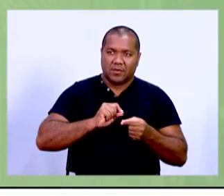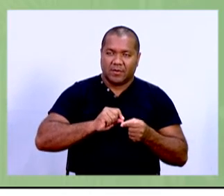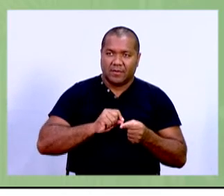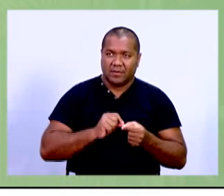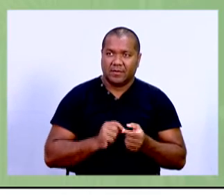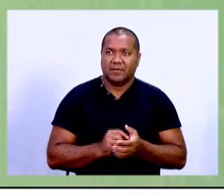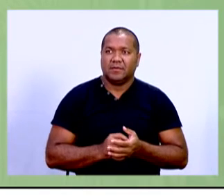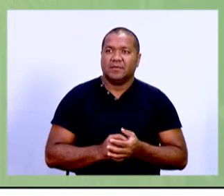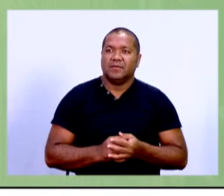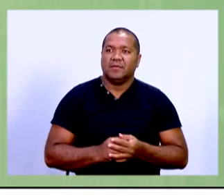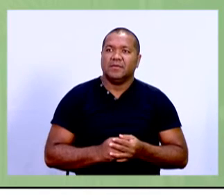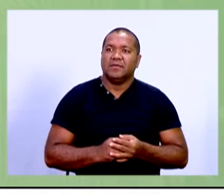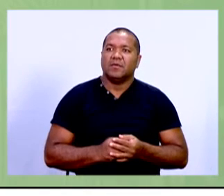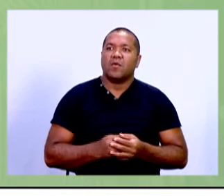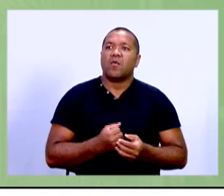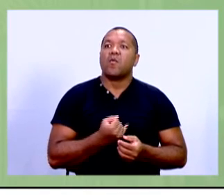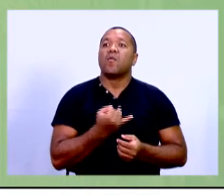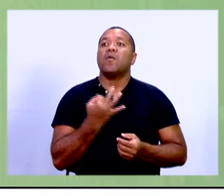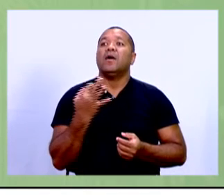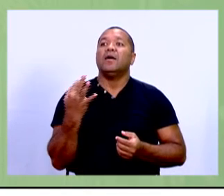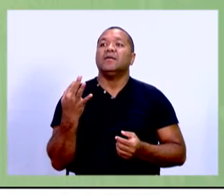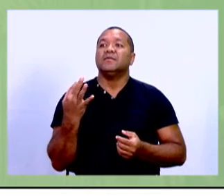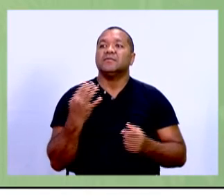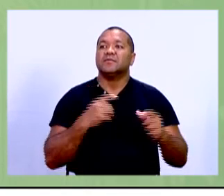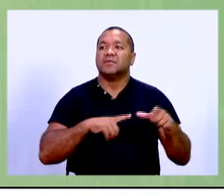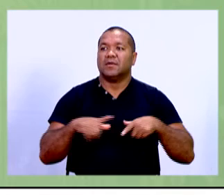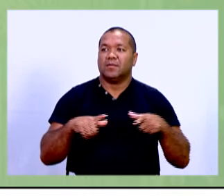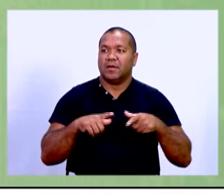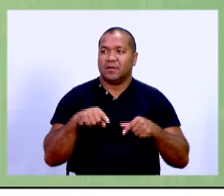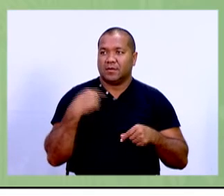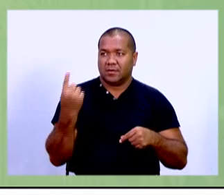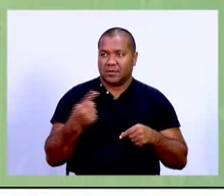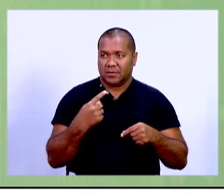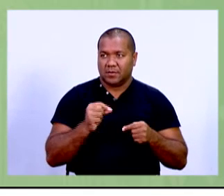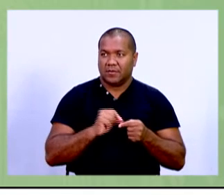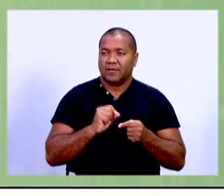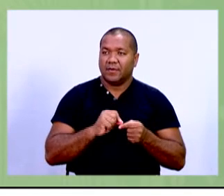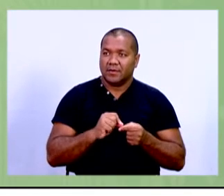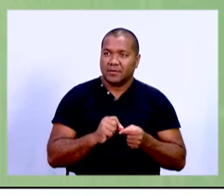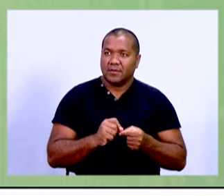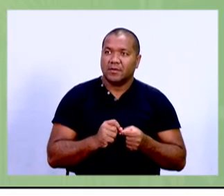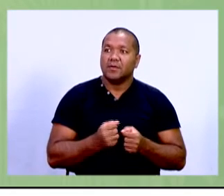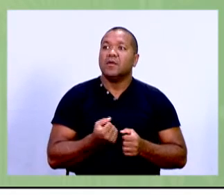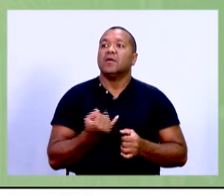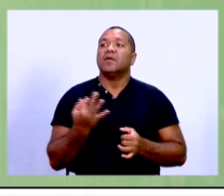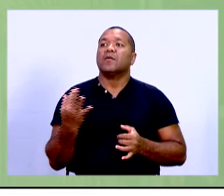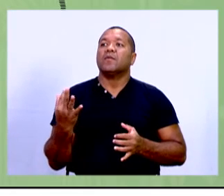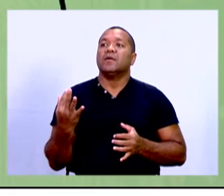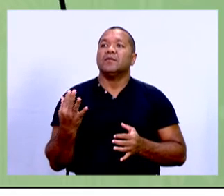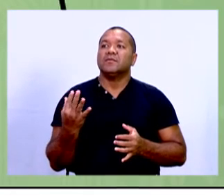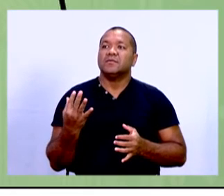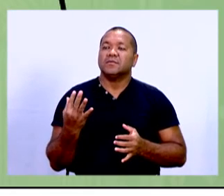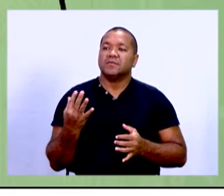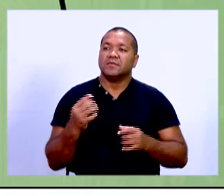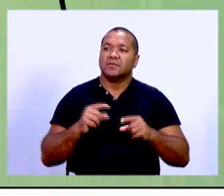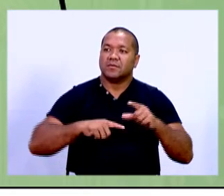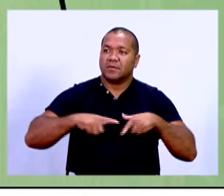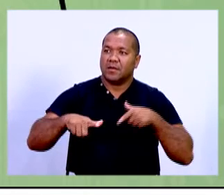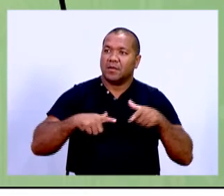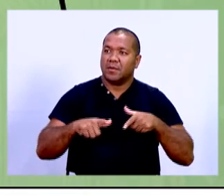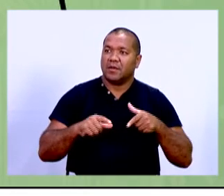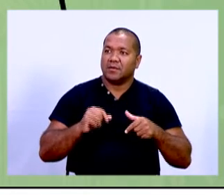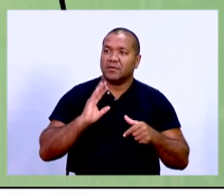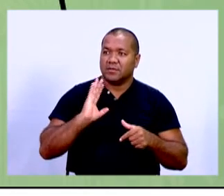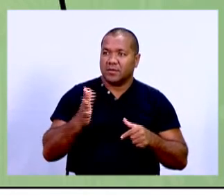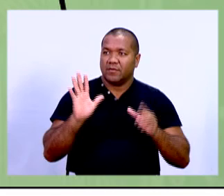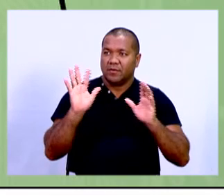colocar aqui. Quais as tarefas que eu estou fazendo e quais as tarefas que que já